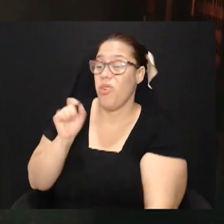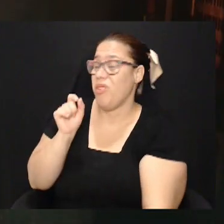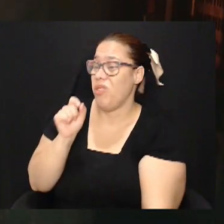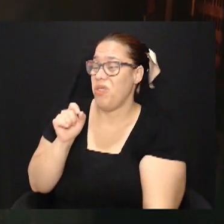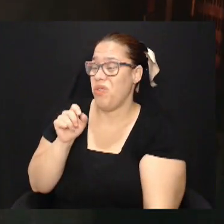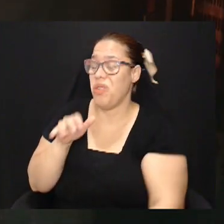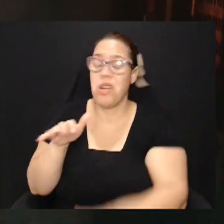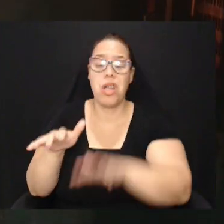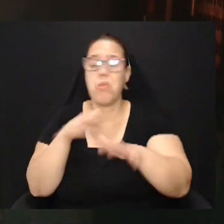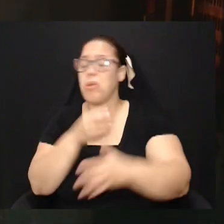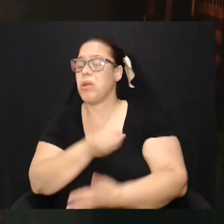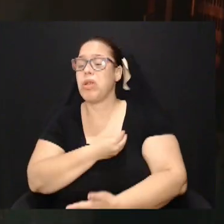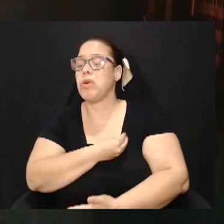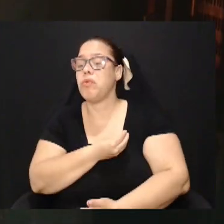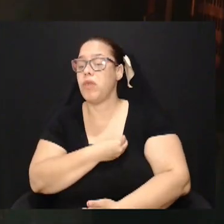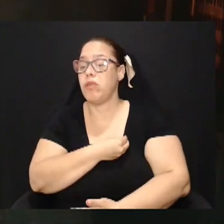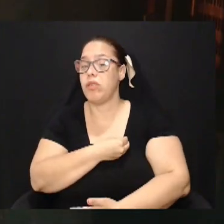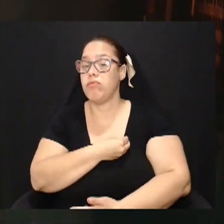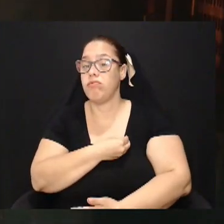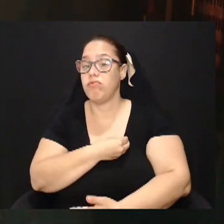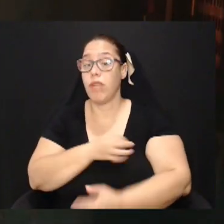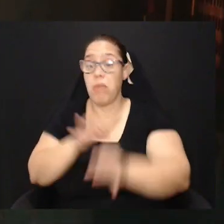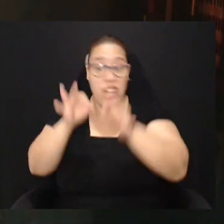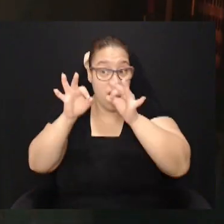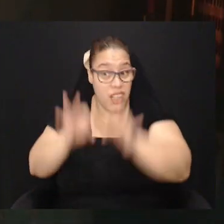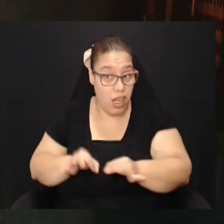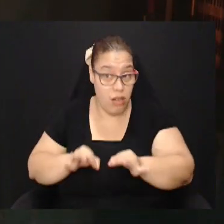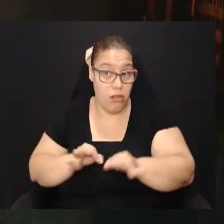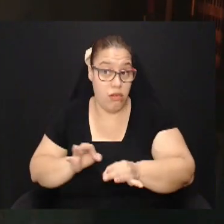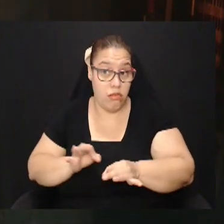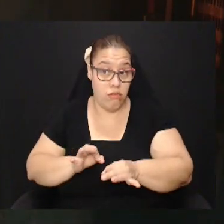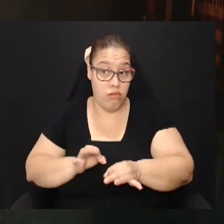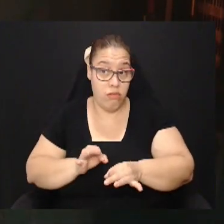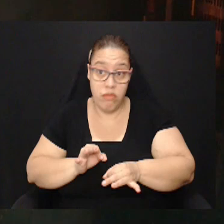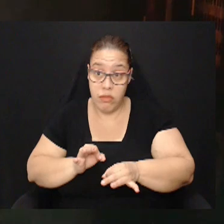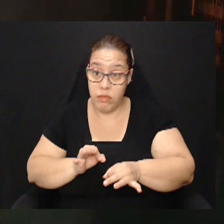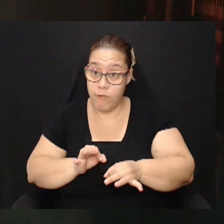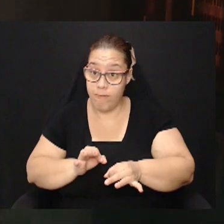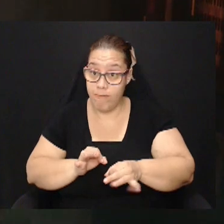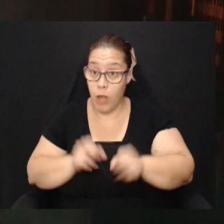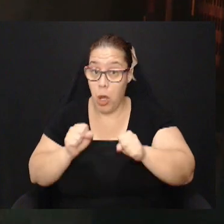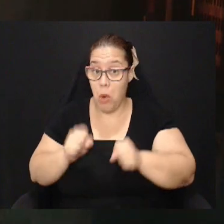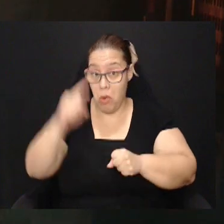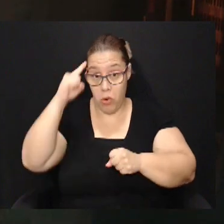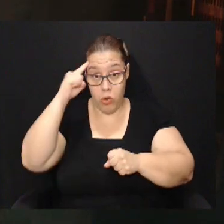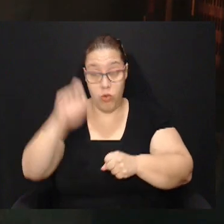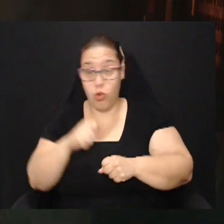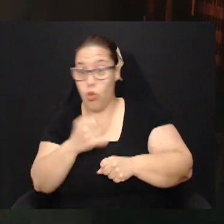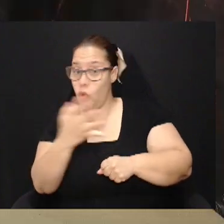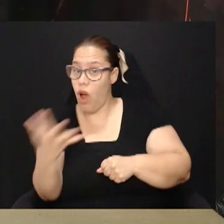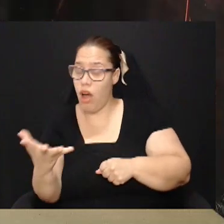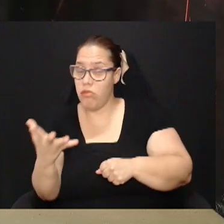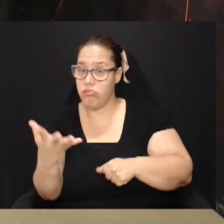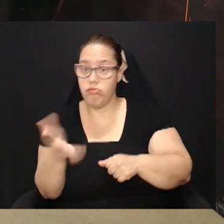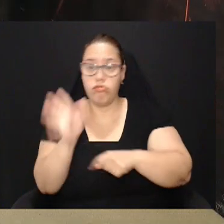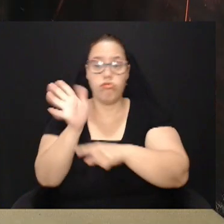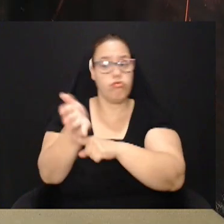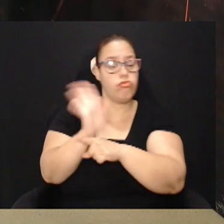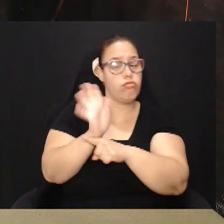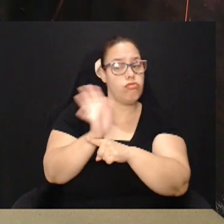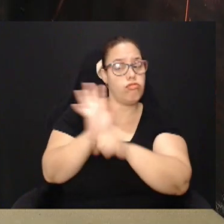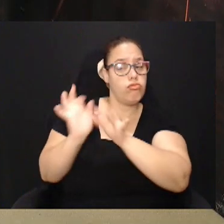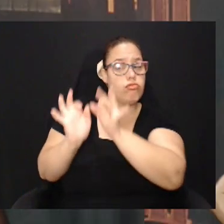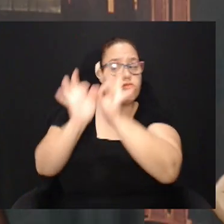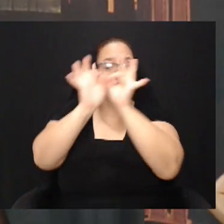poder ser mais assertivo na hora de for decidir aí qual filme que a gente vai assistir. A